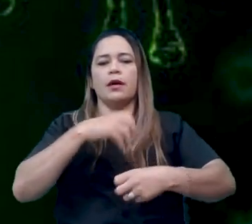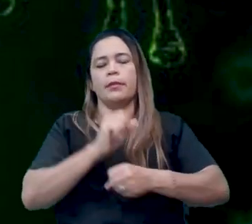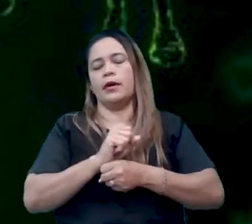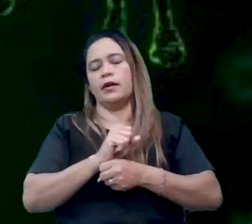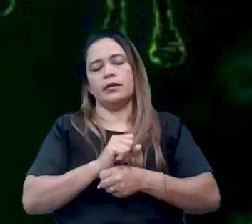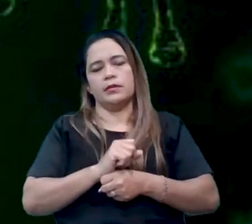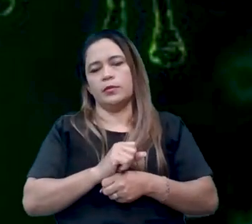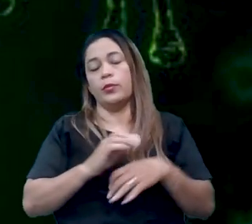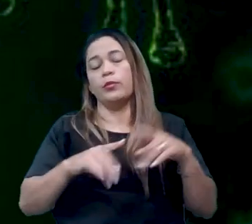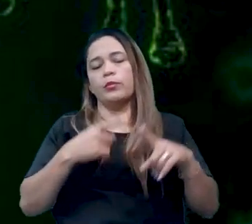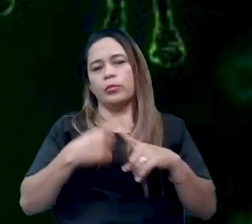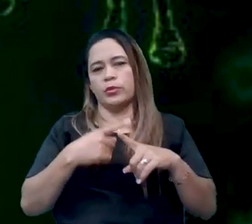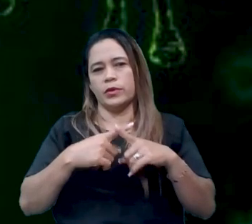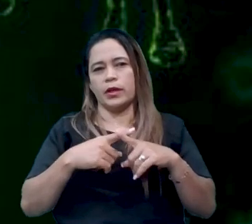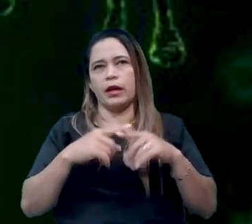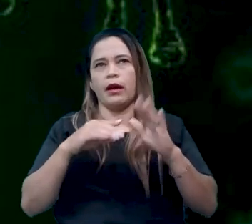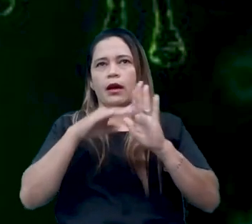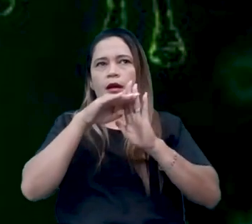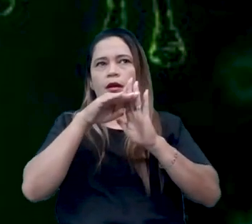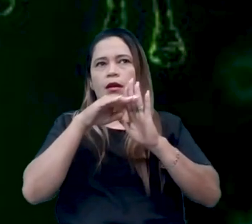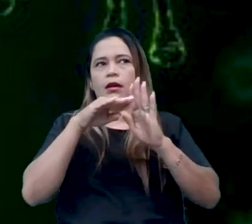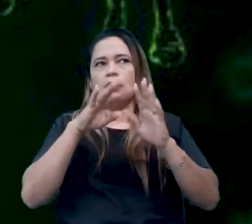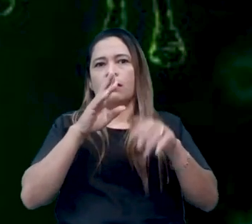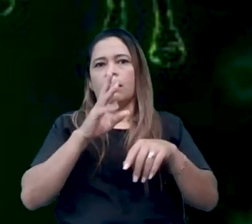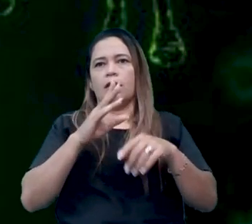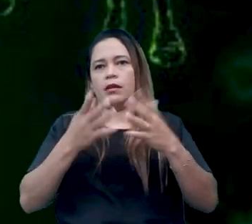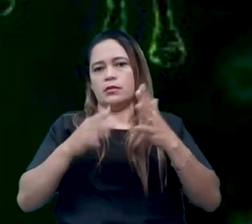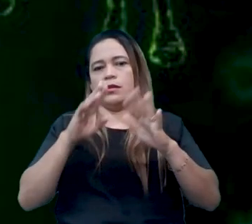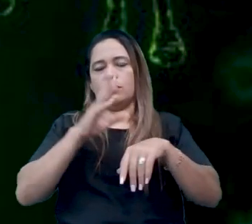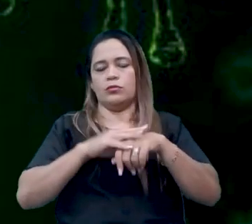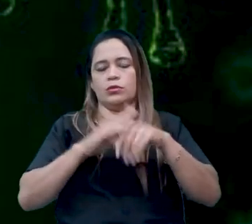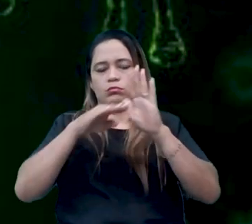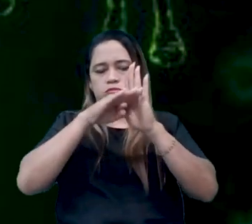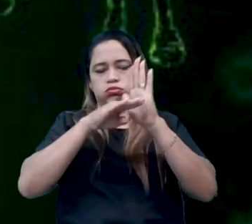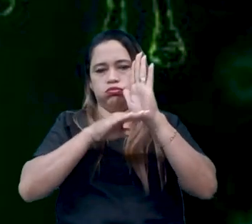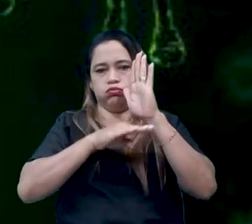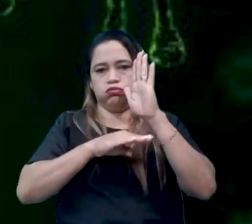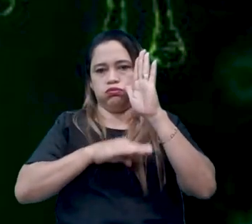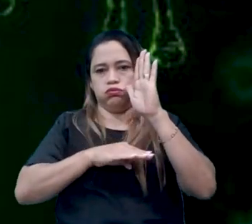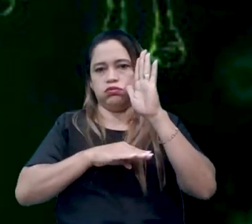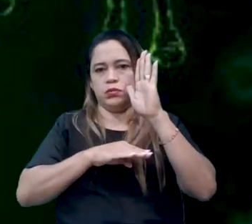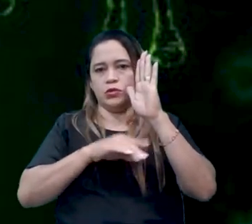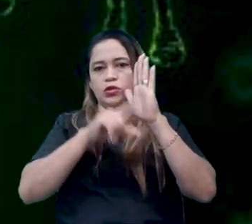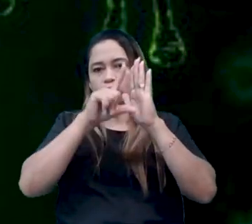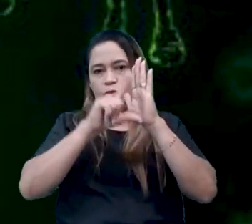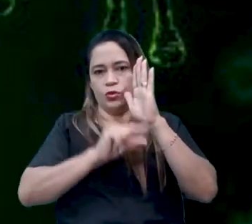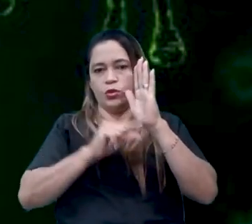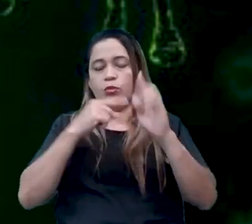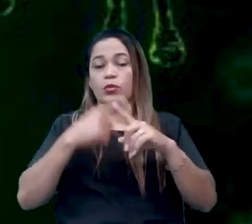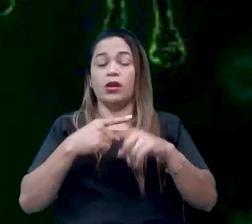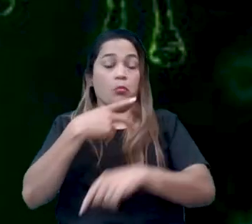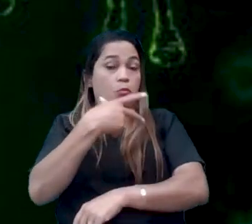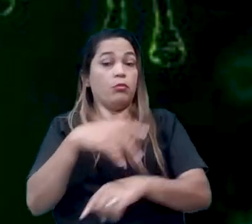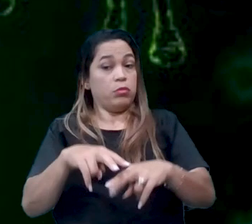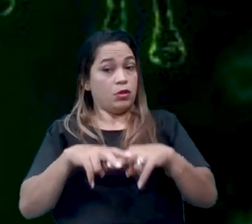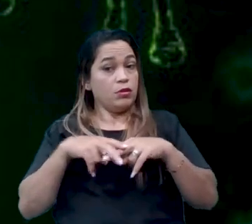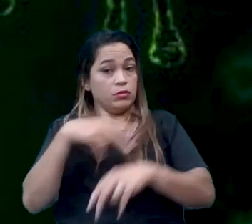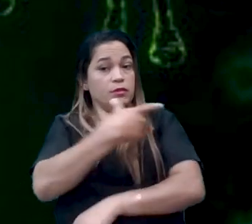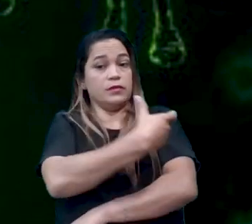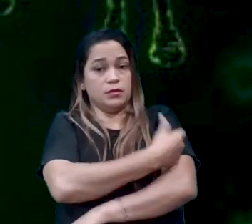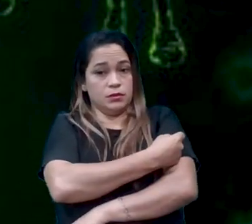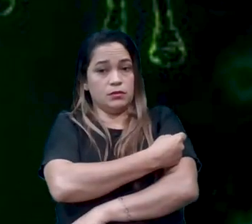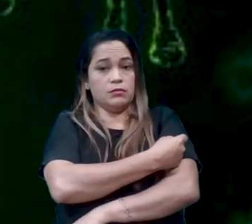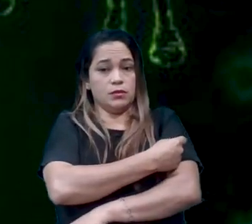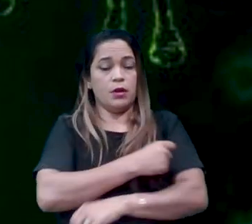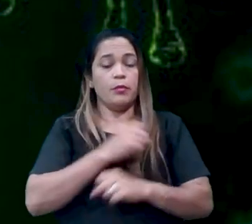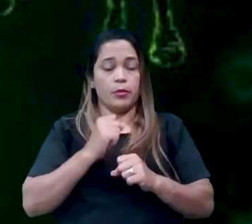que esses casos reduziram drasticamente na nossa história? Por conta da vacinação. E a vacinação da poliomielite, ela pode ser de